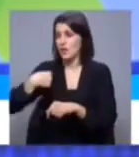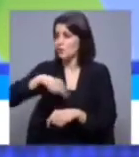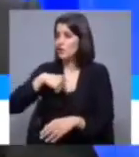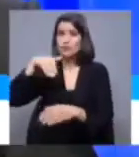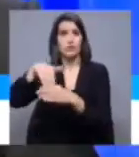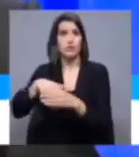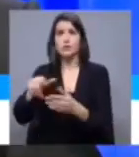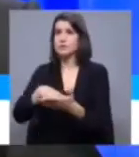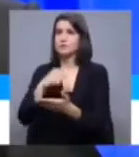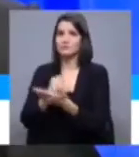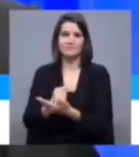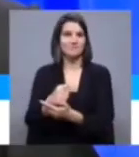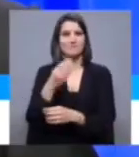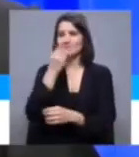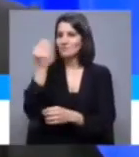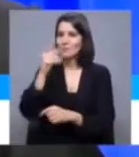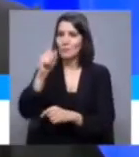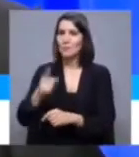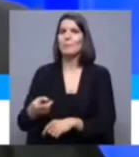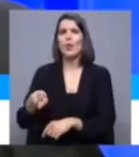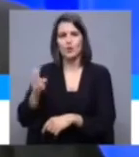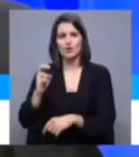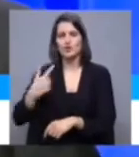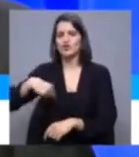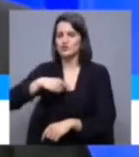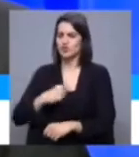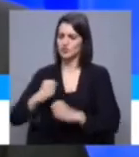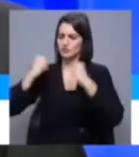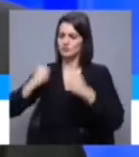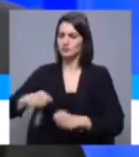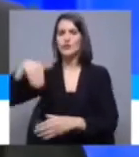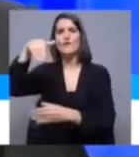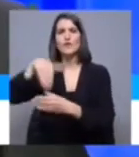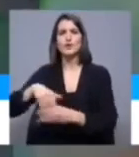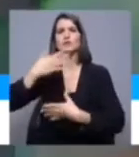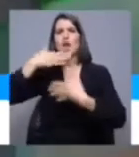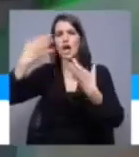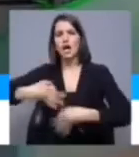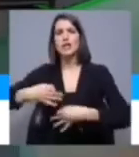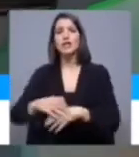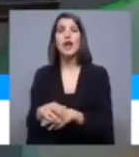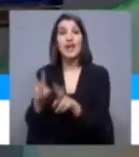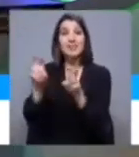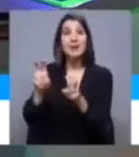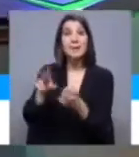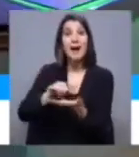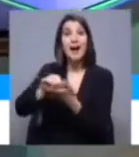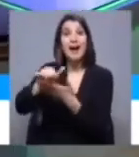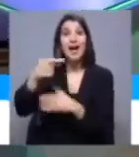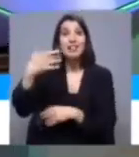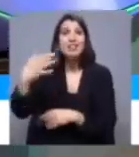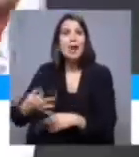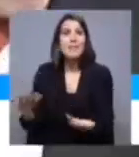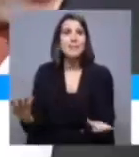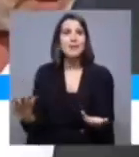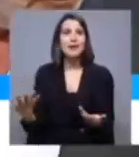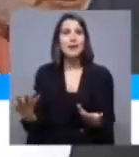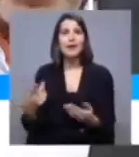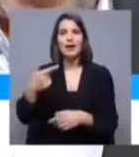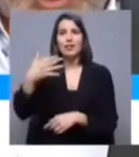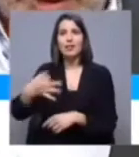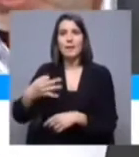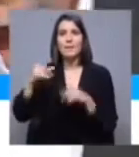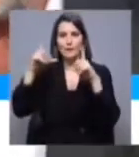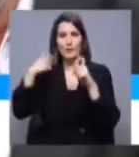sempre, nada popular, e mais uma vez, corajosos, votámos exatamente por convicção. Que votamos, sim, sim. E o tema da TAP. O tema da TAP, sim. Em que eu